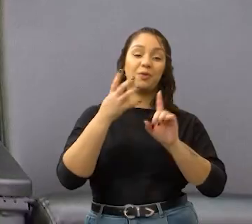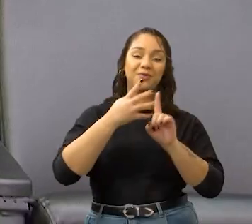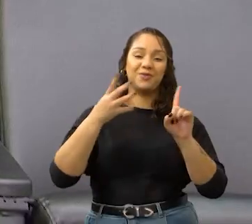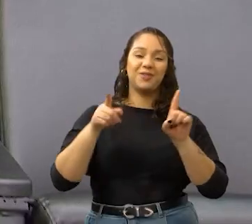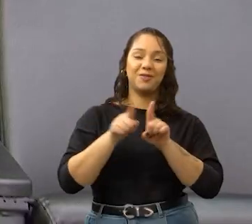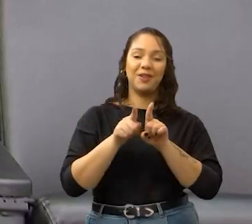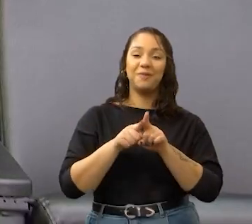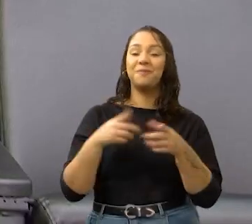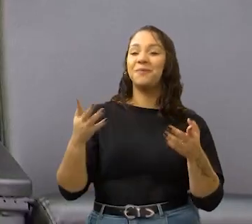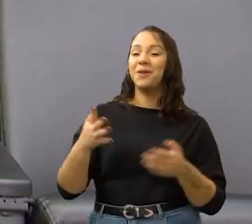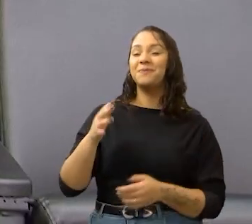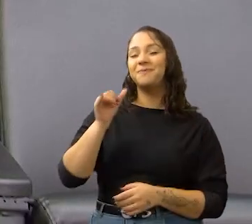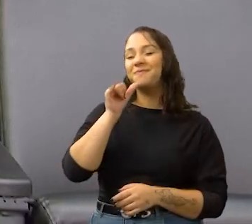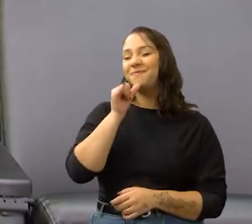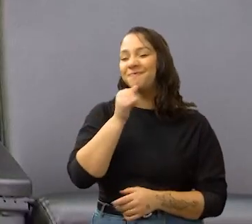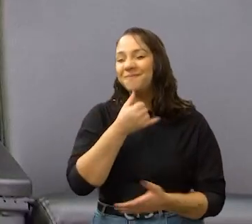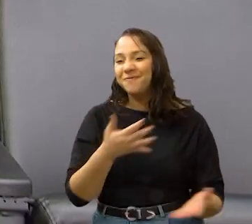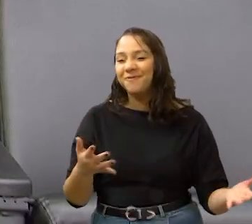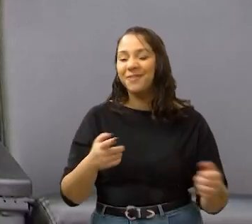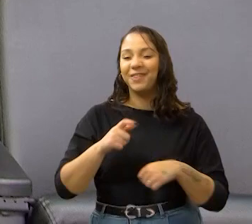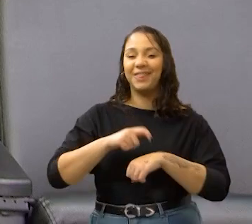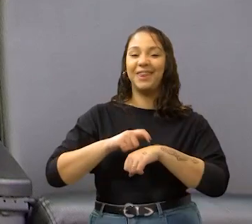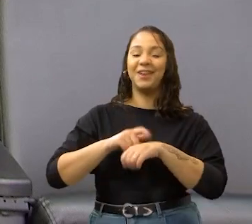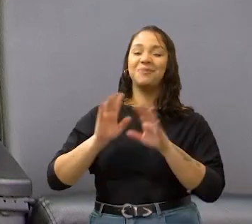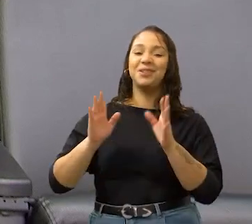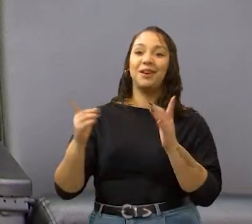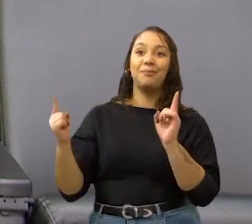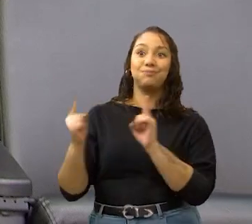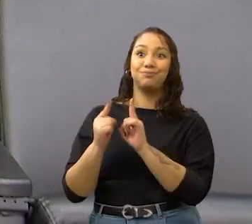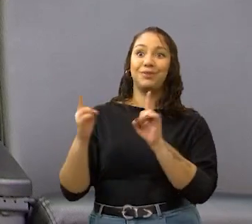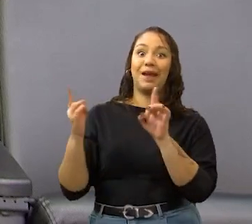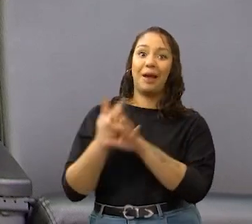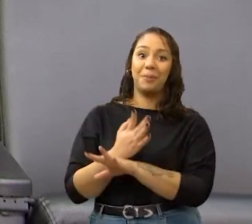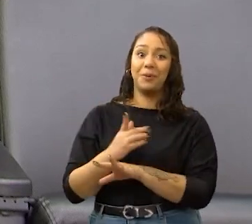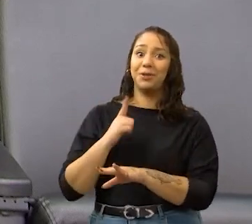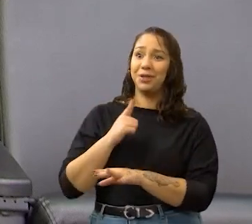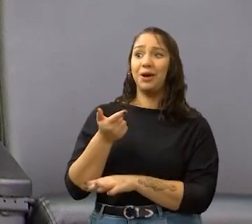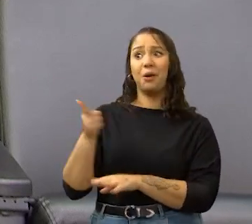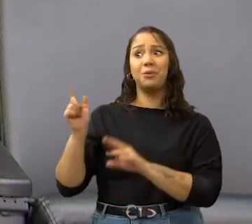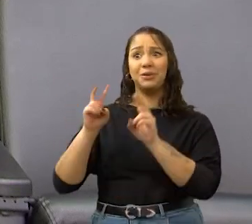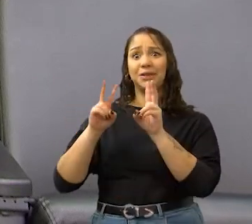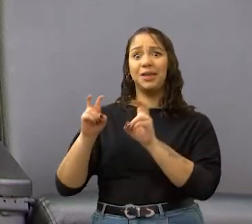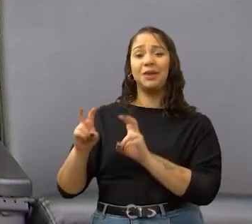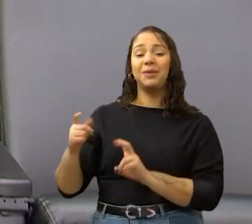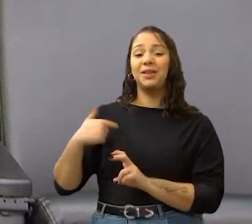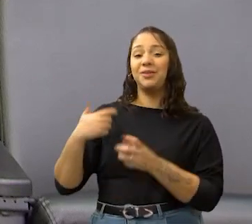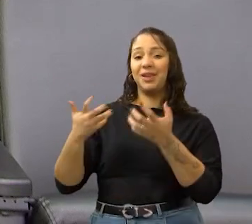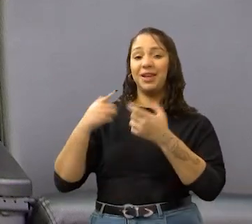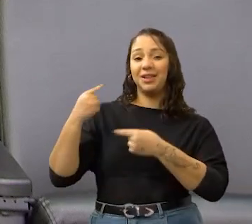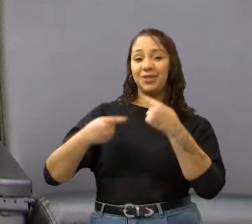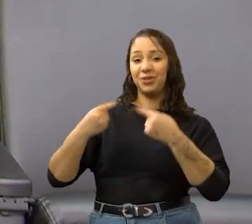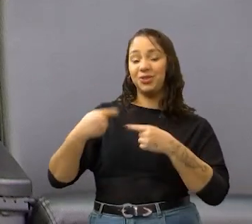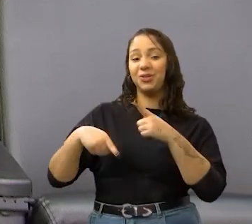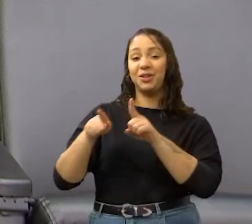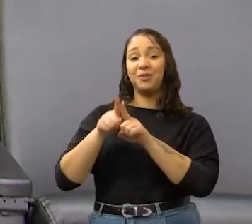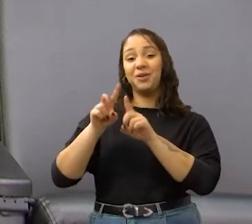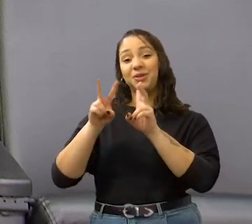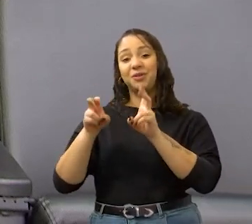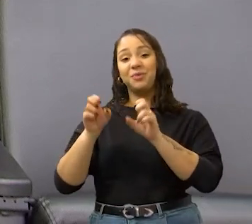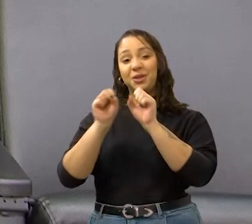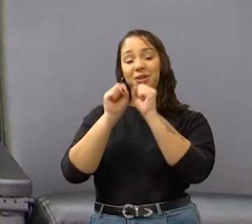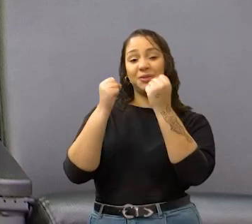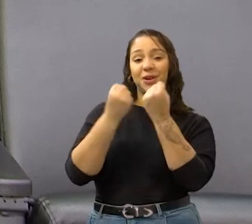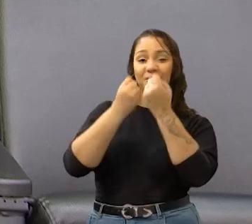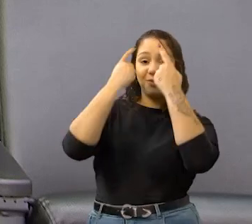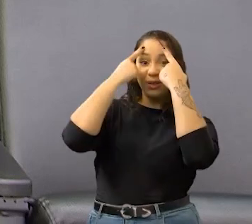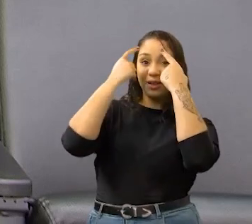também. Ótimo. Vereadora Paula Miguel, infelizmente o nosso tempo foi encerrado. Ainda tinha outros assuntos que eu queria abordar com você,